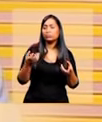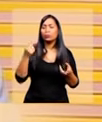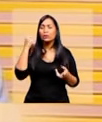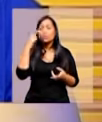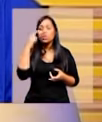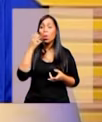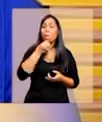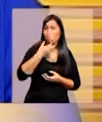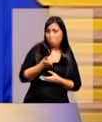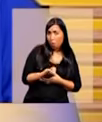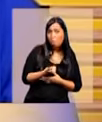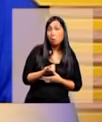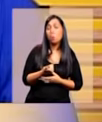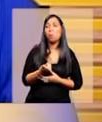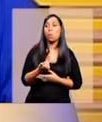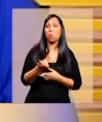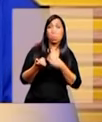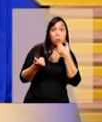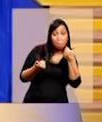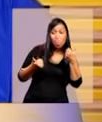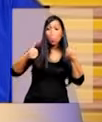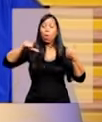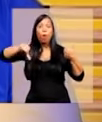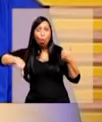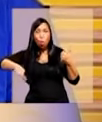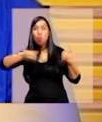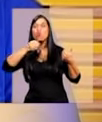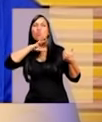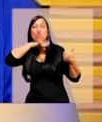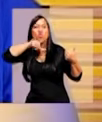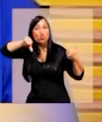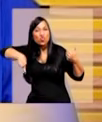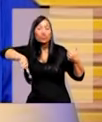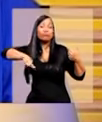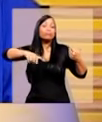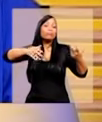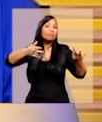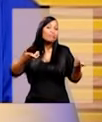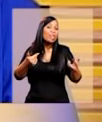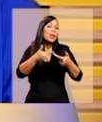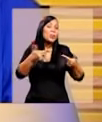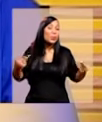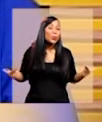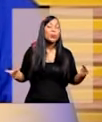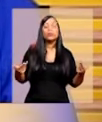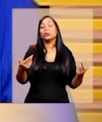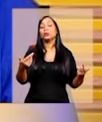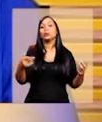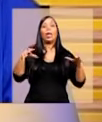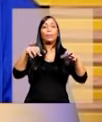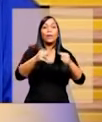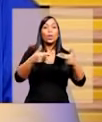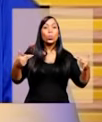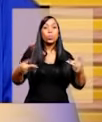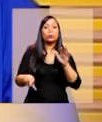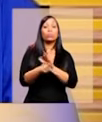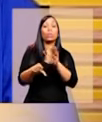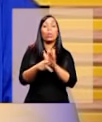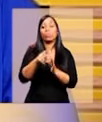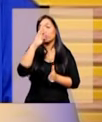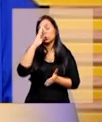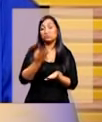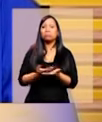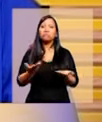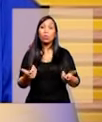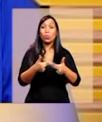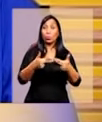de bom ou ruim, ela é uma noção ainda apegada a elementos de